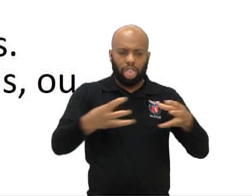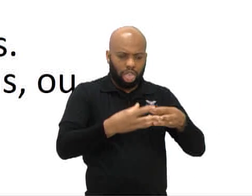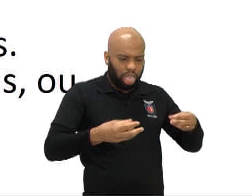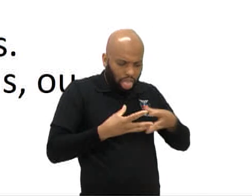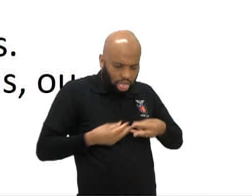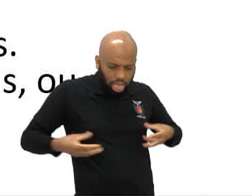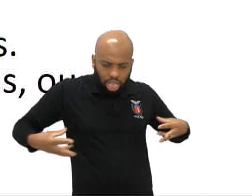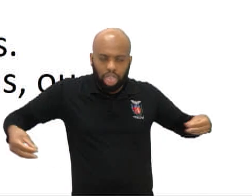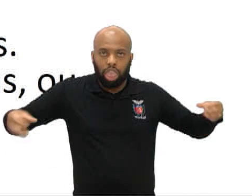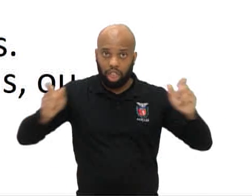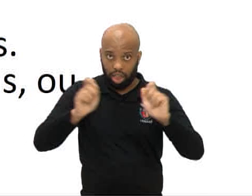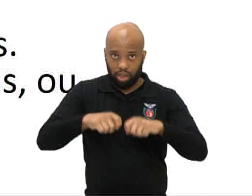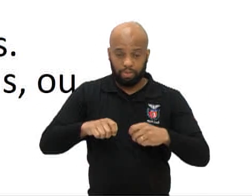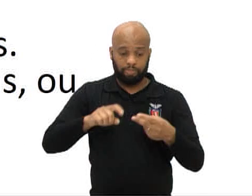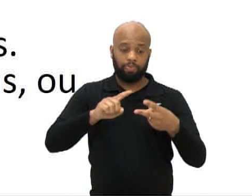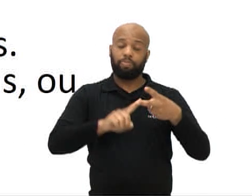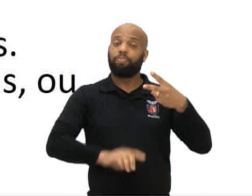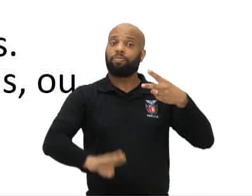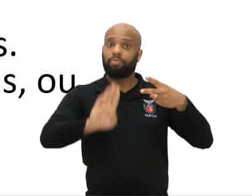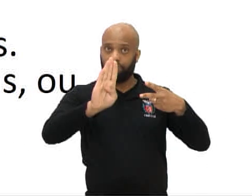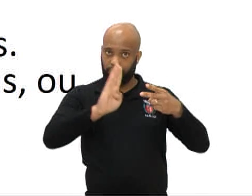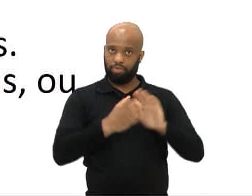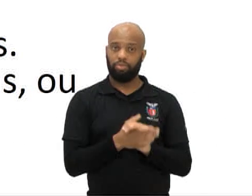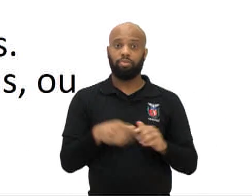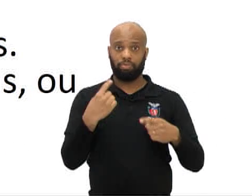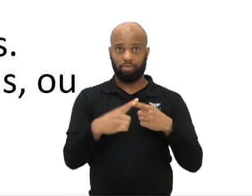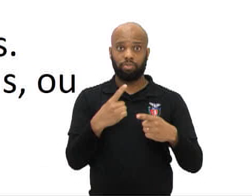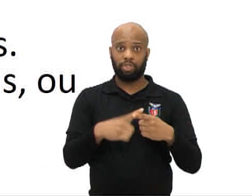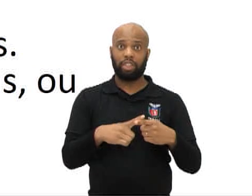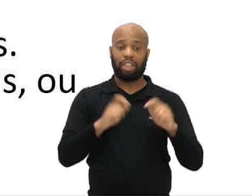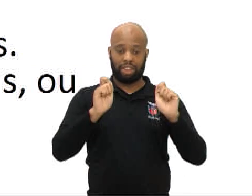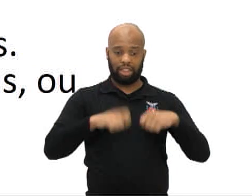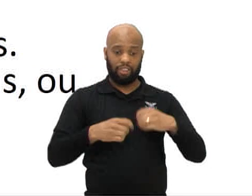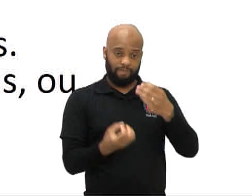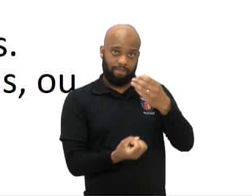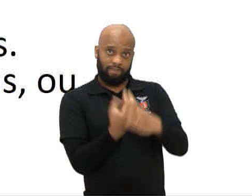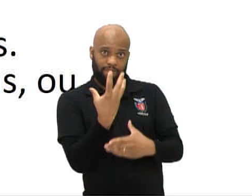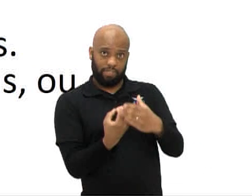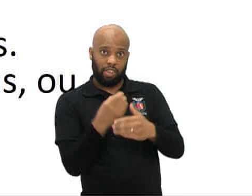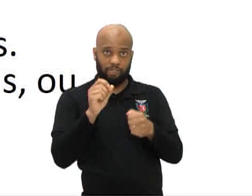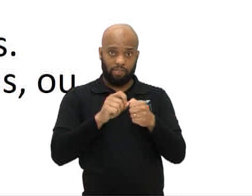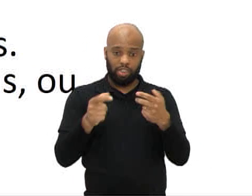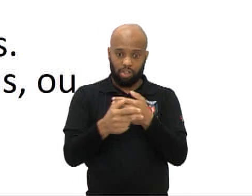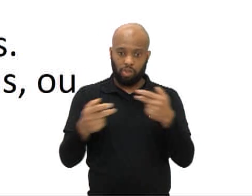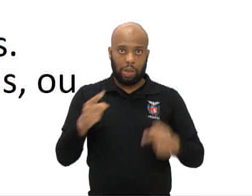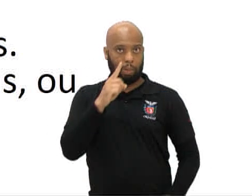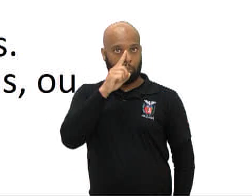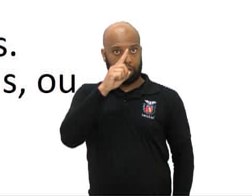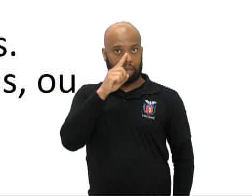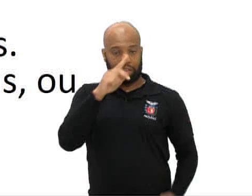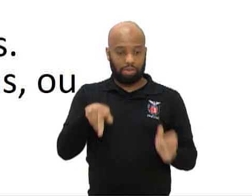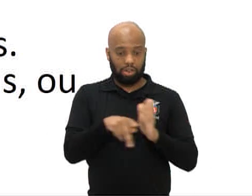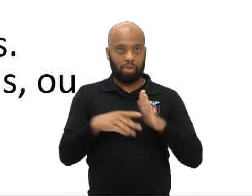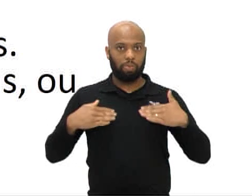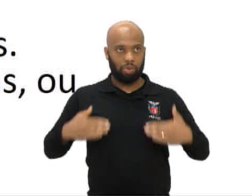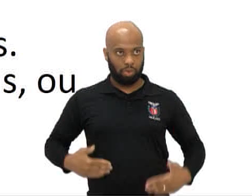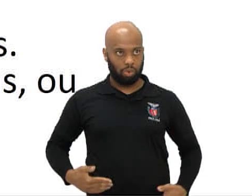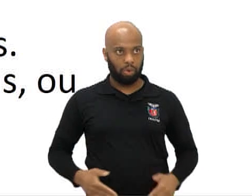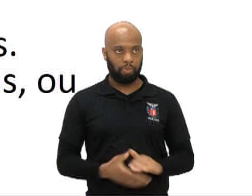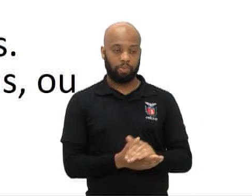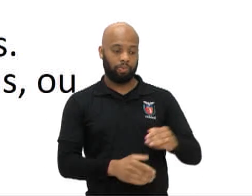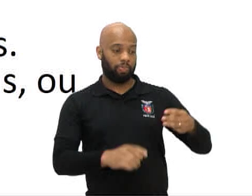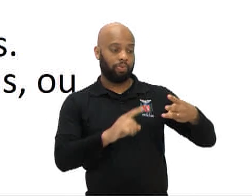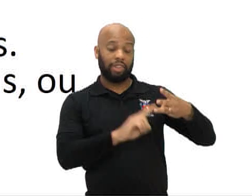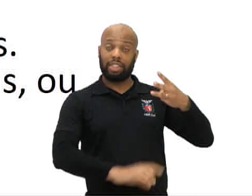da matéria orgânica? Ou será que é a letra B, a capacidade de produzirem substâncias tóxicas ao nosso organismo? Ou